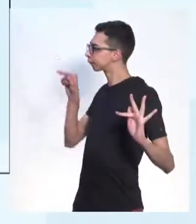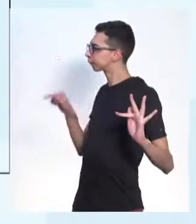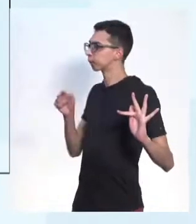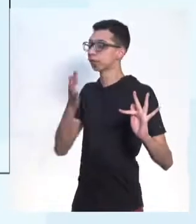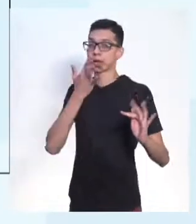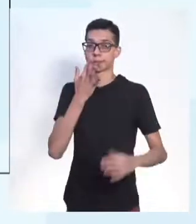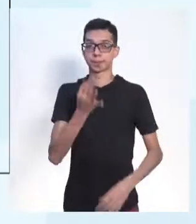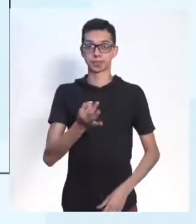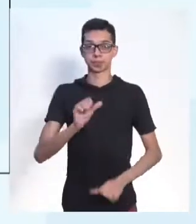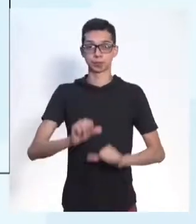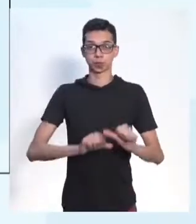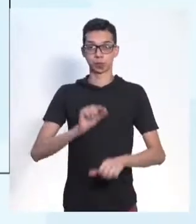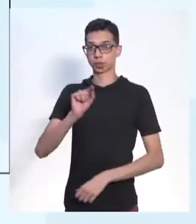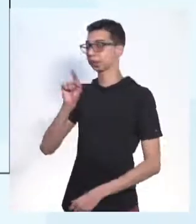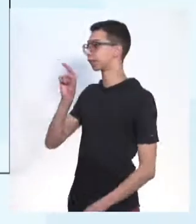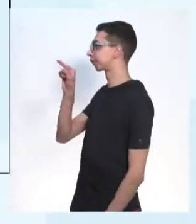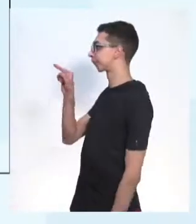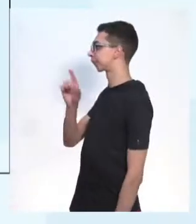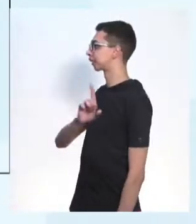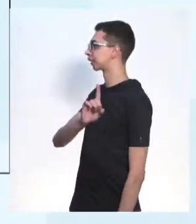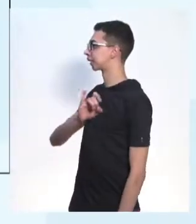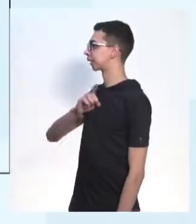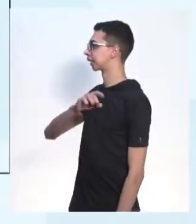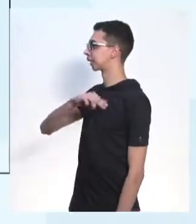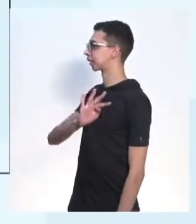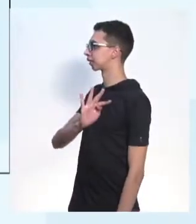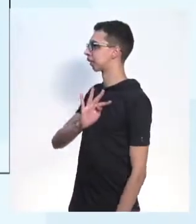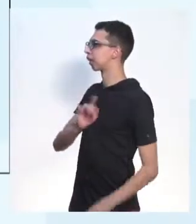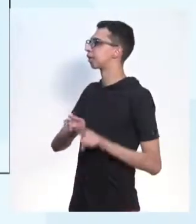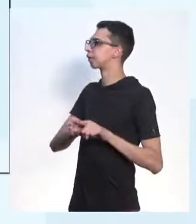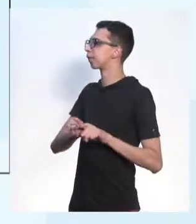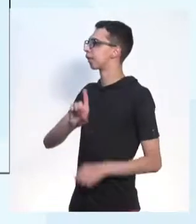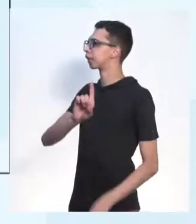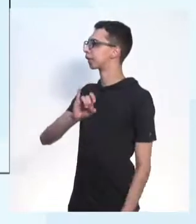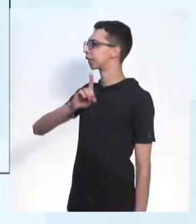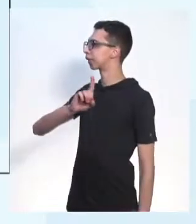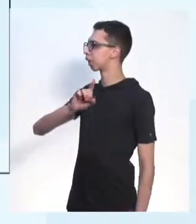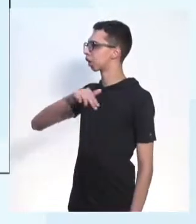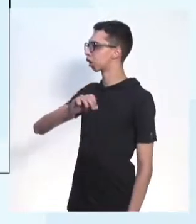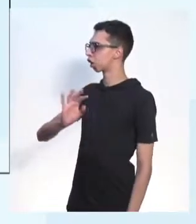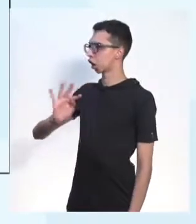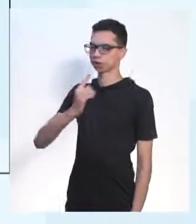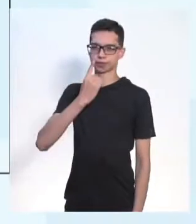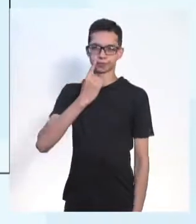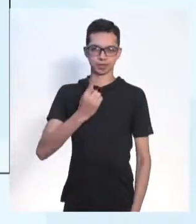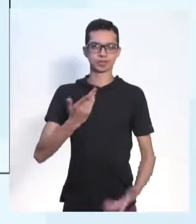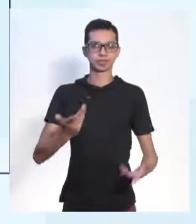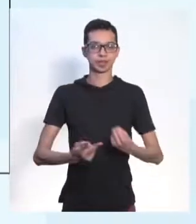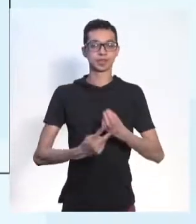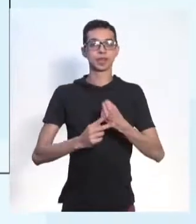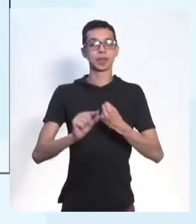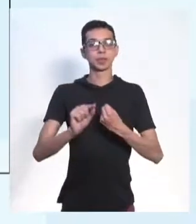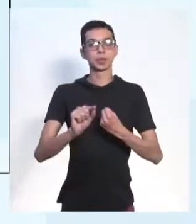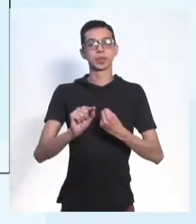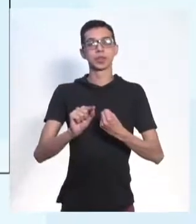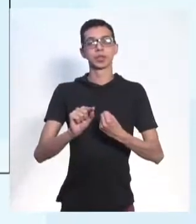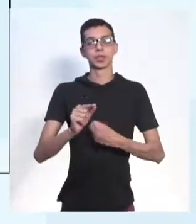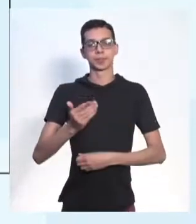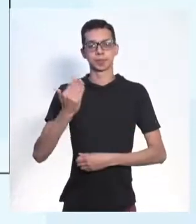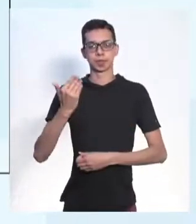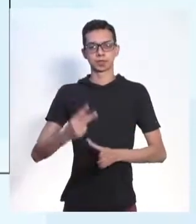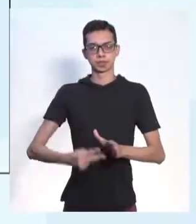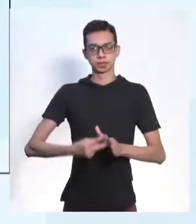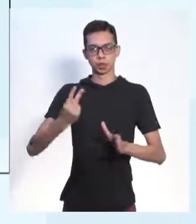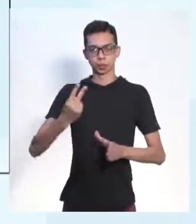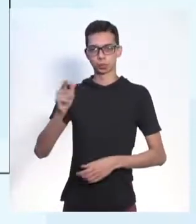Presta atenção ali, ó. Didn't work, did not work. Então, o verbo to be no passado, que está ali embaixo na segunda coluna.